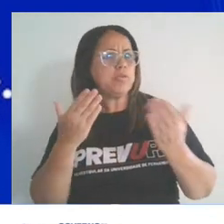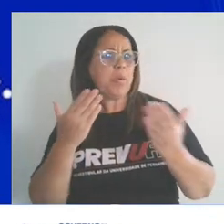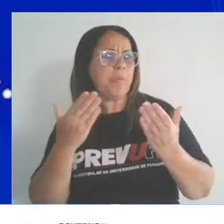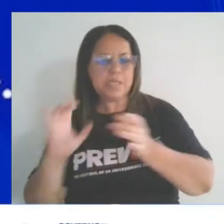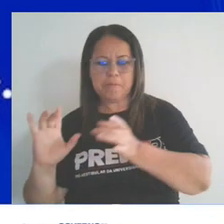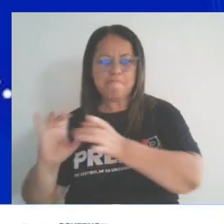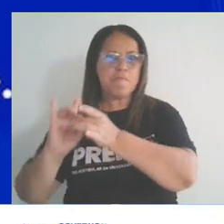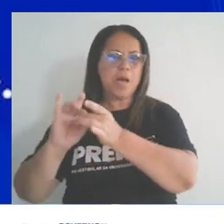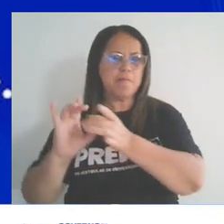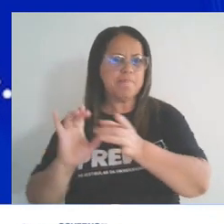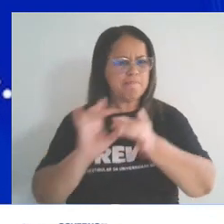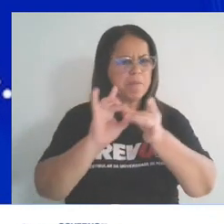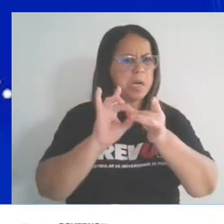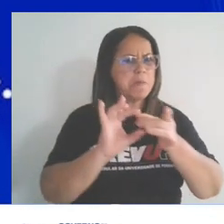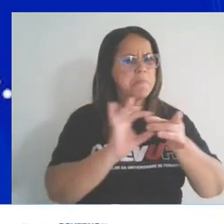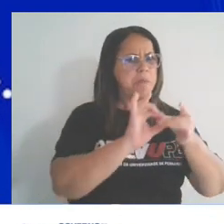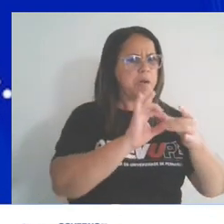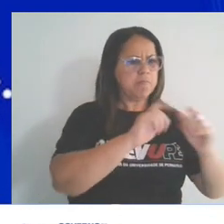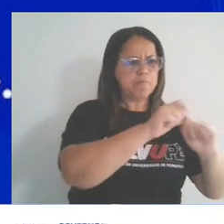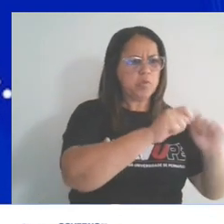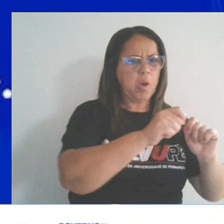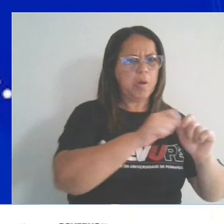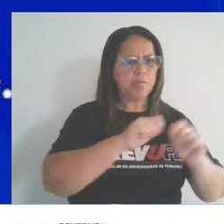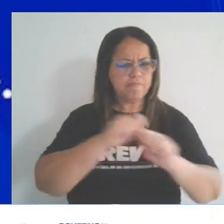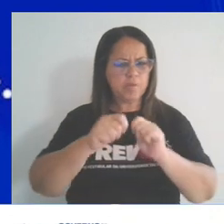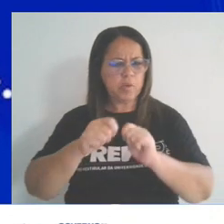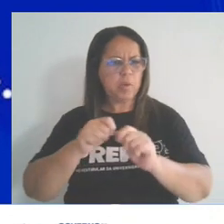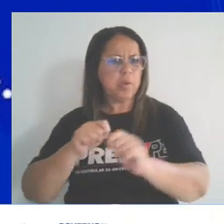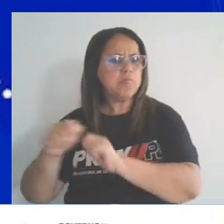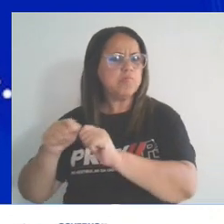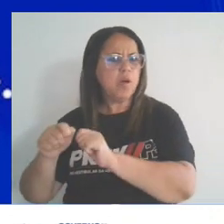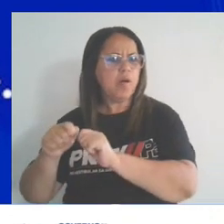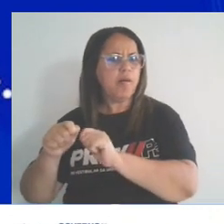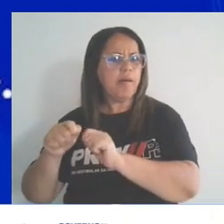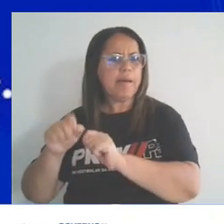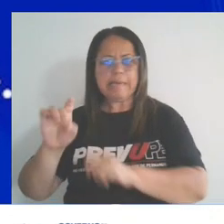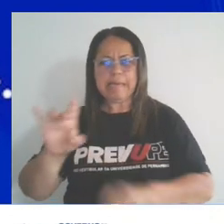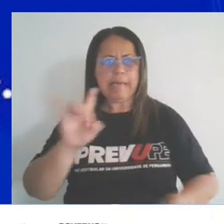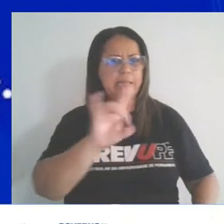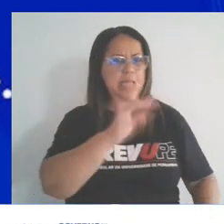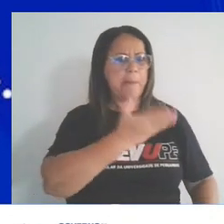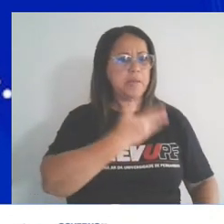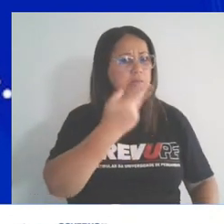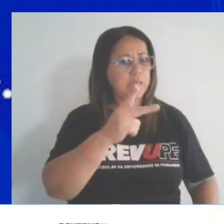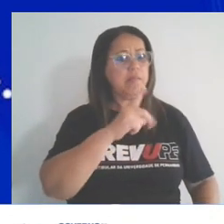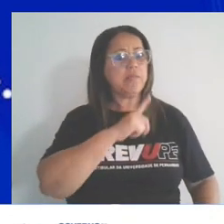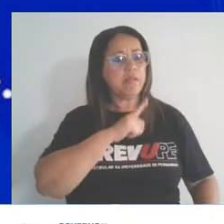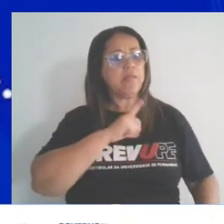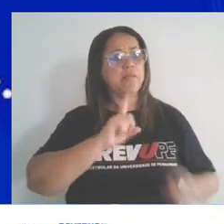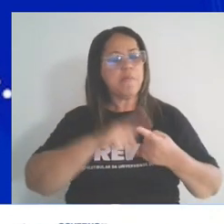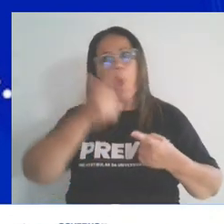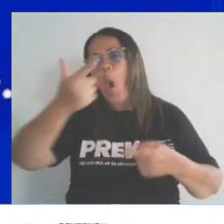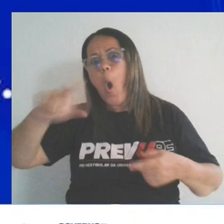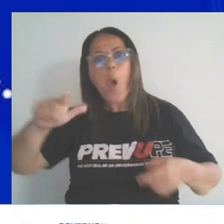nó. Esse amigo é amigo seu, mas também é amigo de outras pessoas, que podem ter relações com